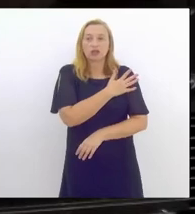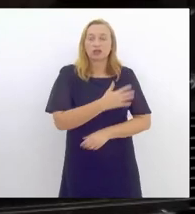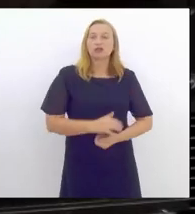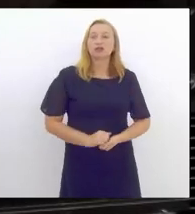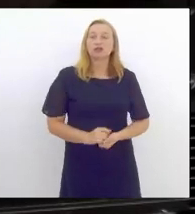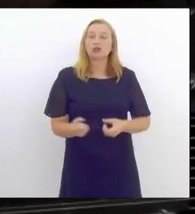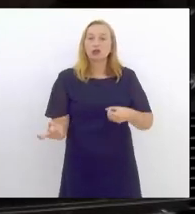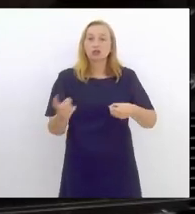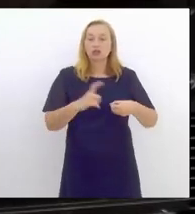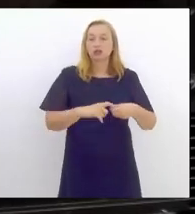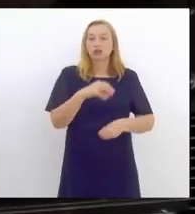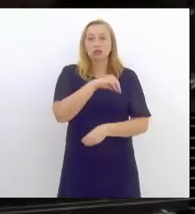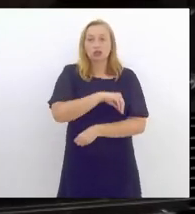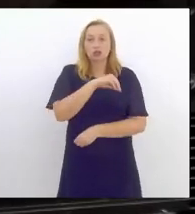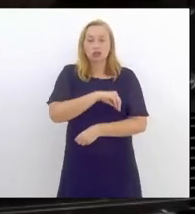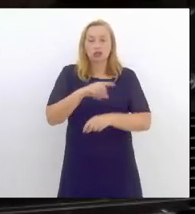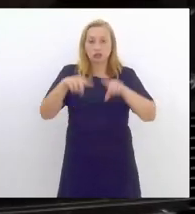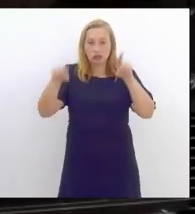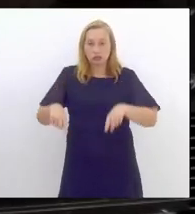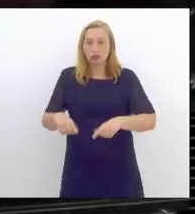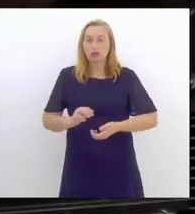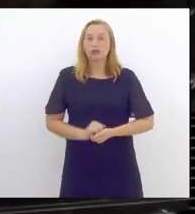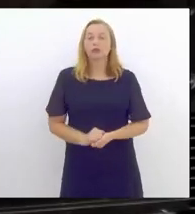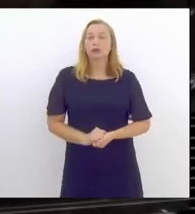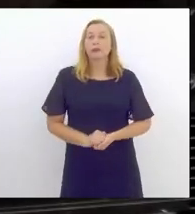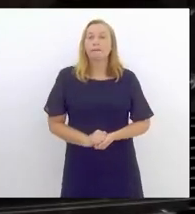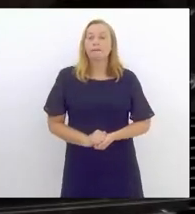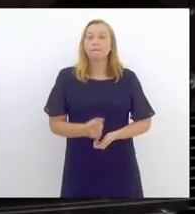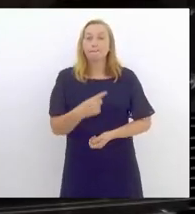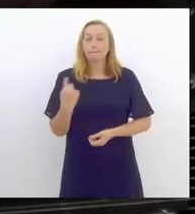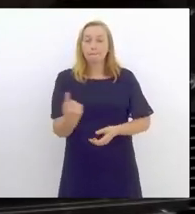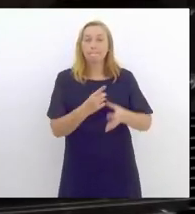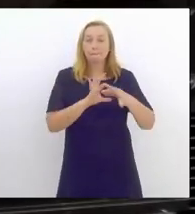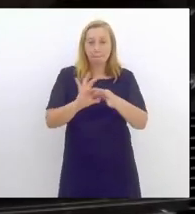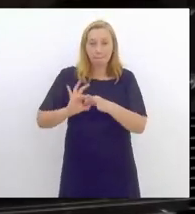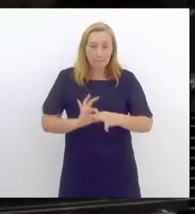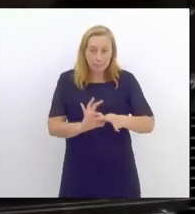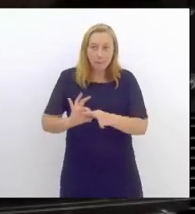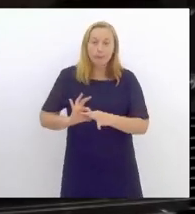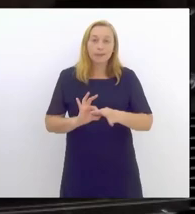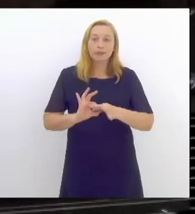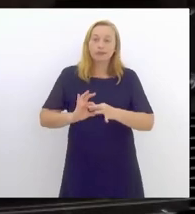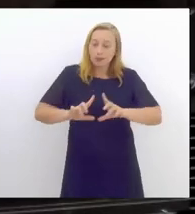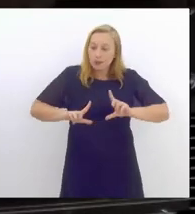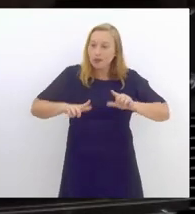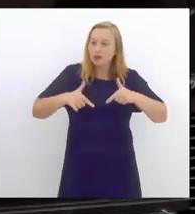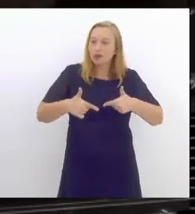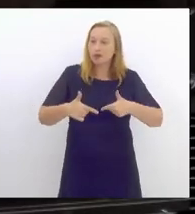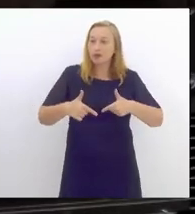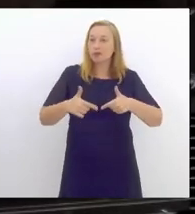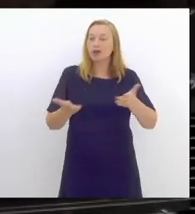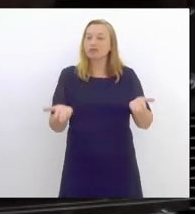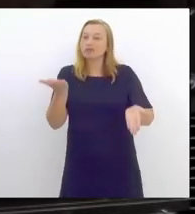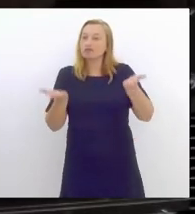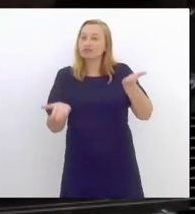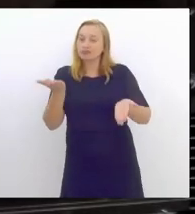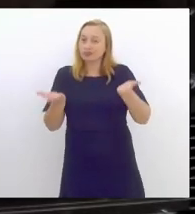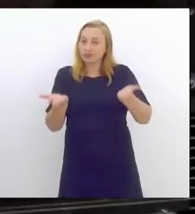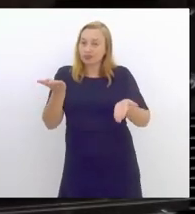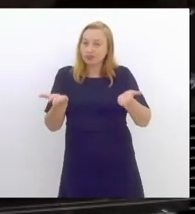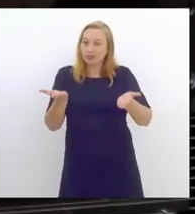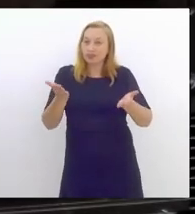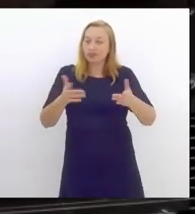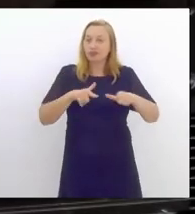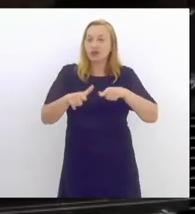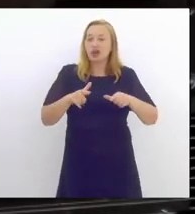recomposição salarial dos servidores. A nossa união e a nossa atuação em equilíbrio, eu não tenho dúvida, ajudaram o